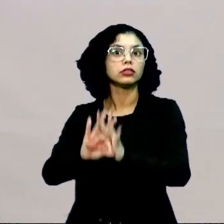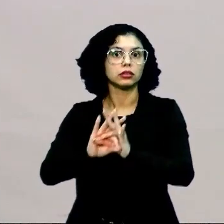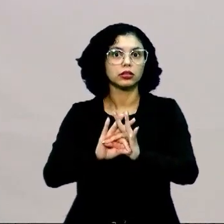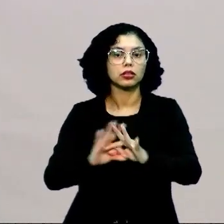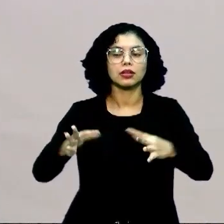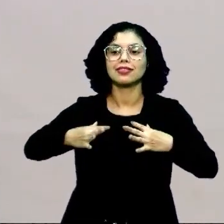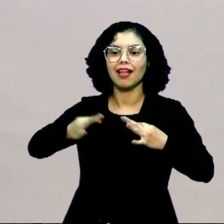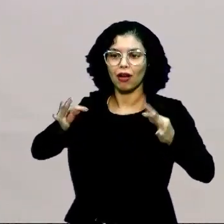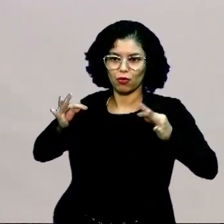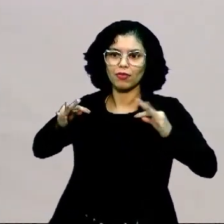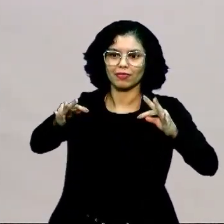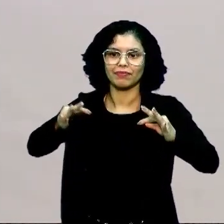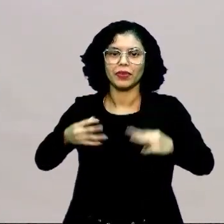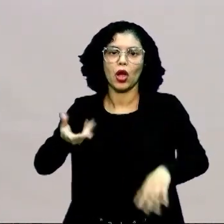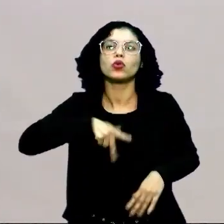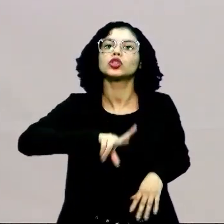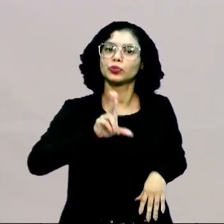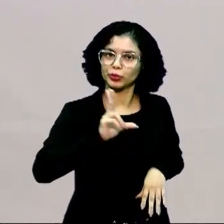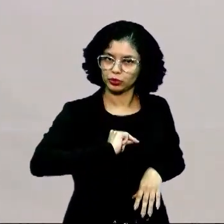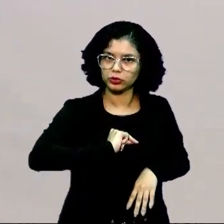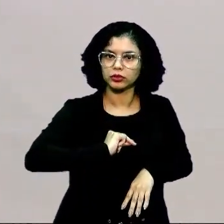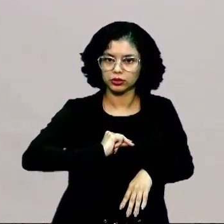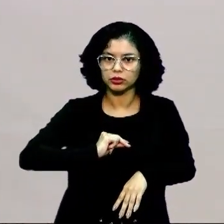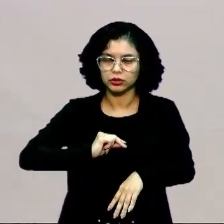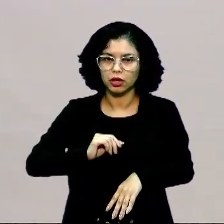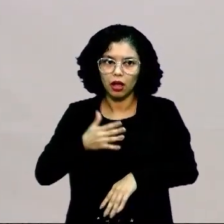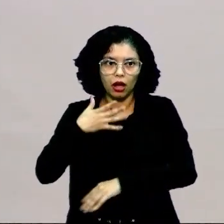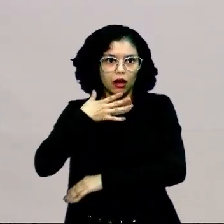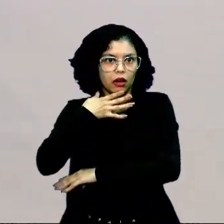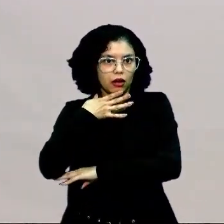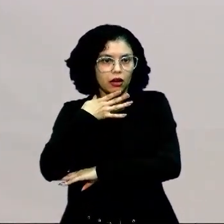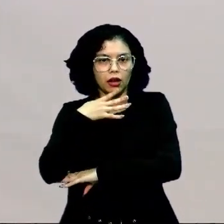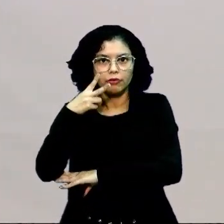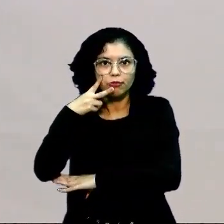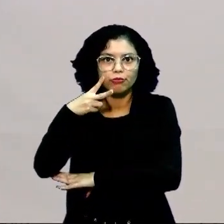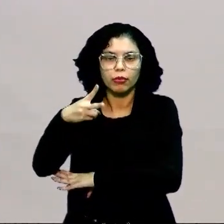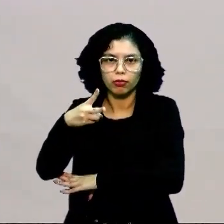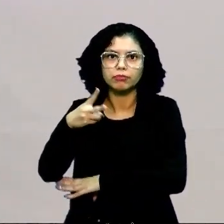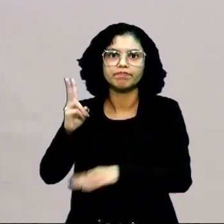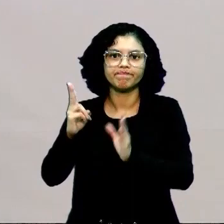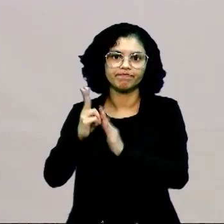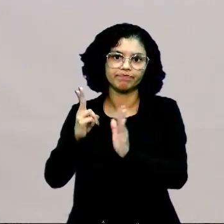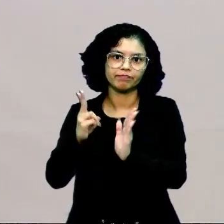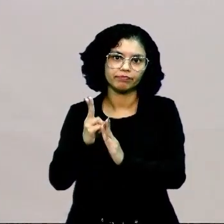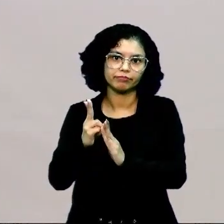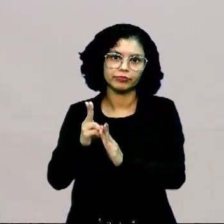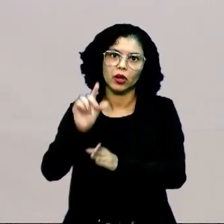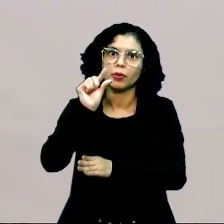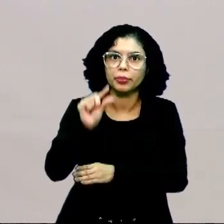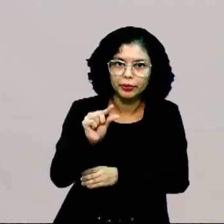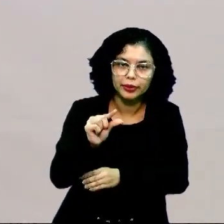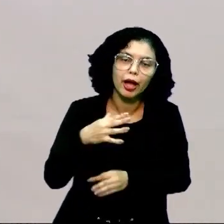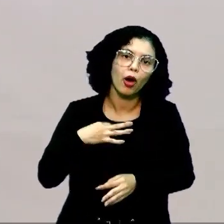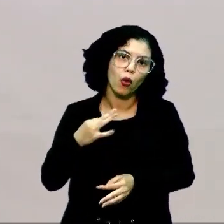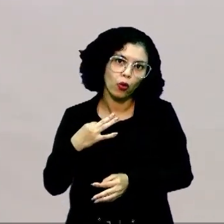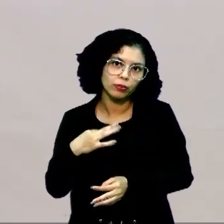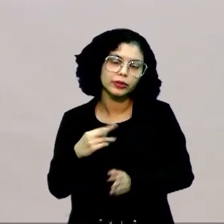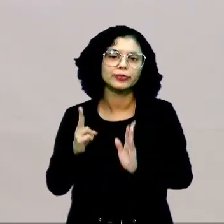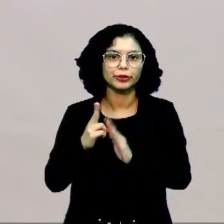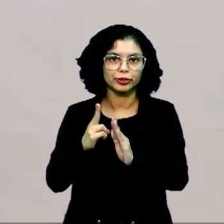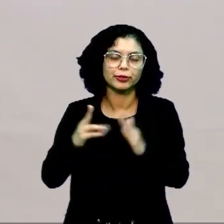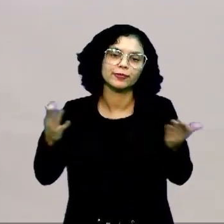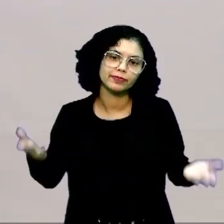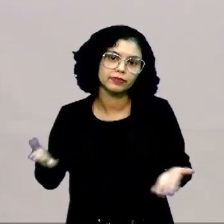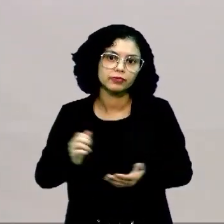de vestir. Os portugueses, escandalizados, digamos assim, pela pouca roupa dos